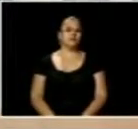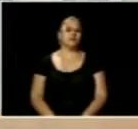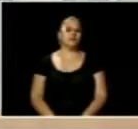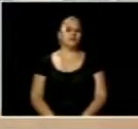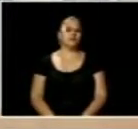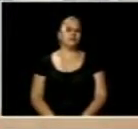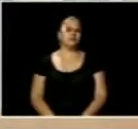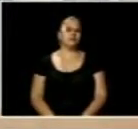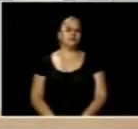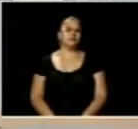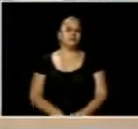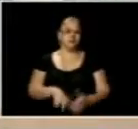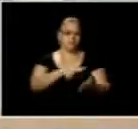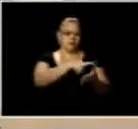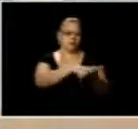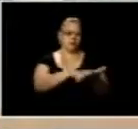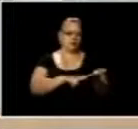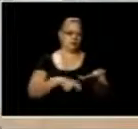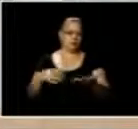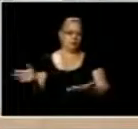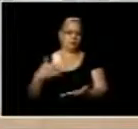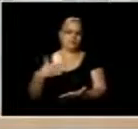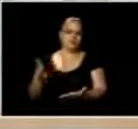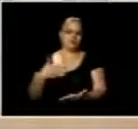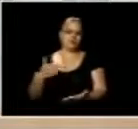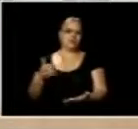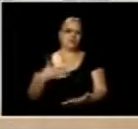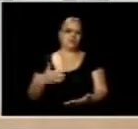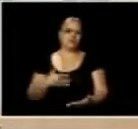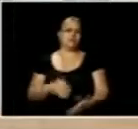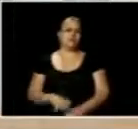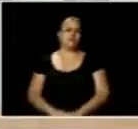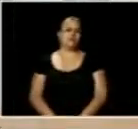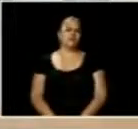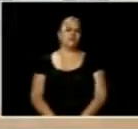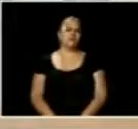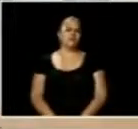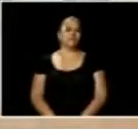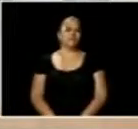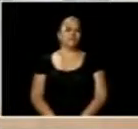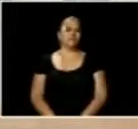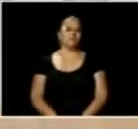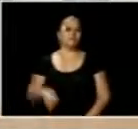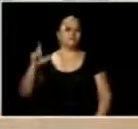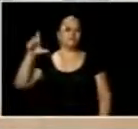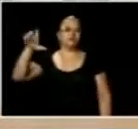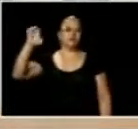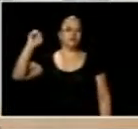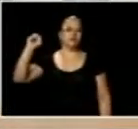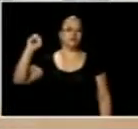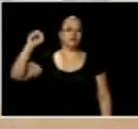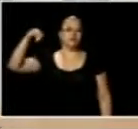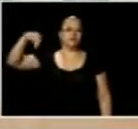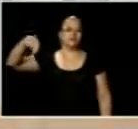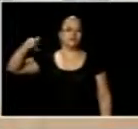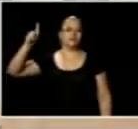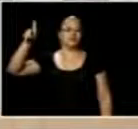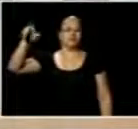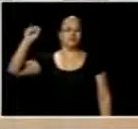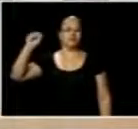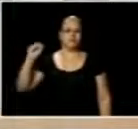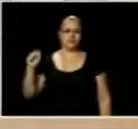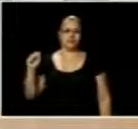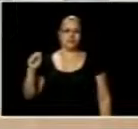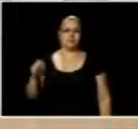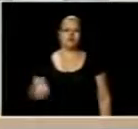aqueles dentes afiados e tinha fogo nos olhos. É lenda, é cultura, é tradição, prefeito. É isso que nós temos que resgatar. Sabe